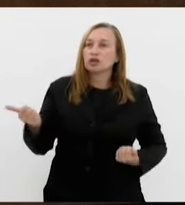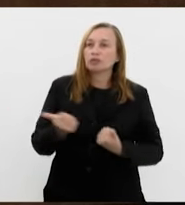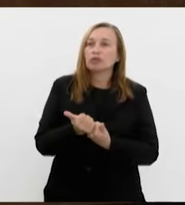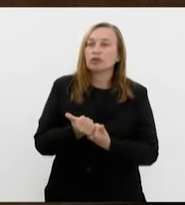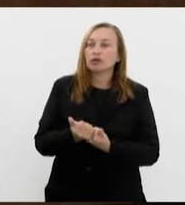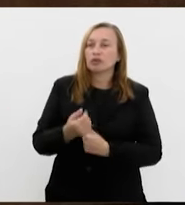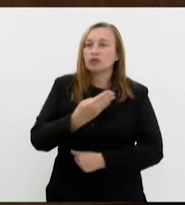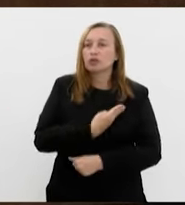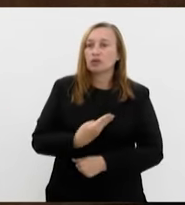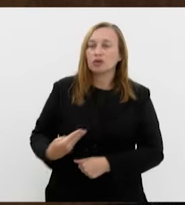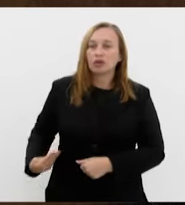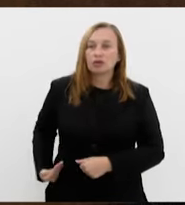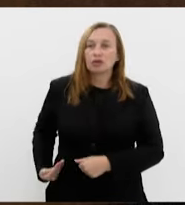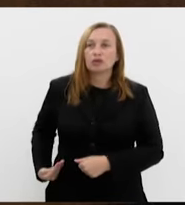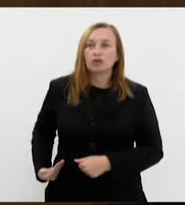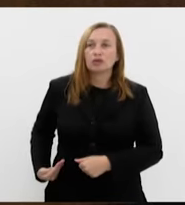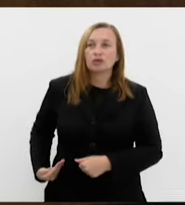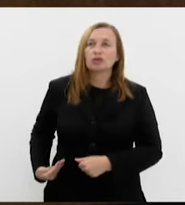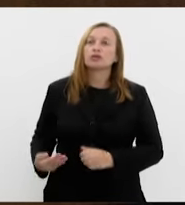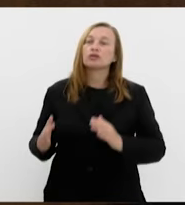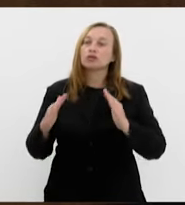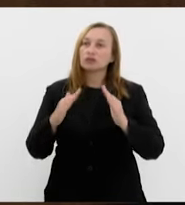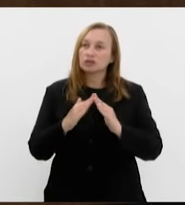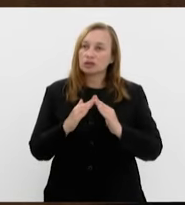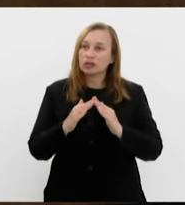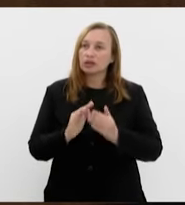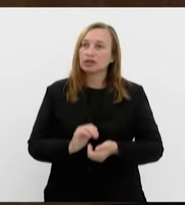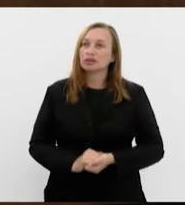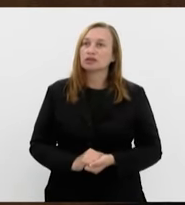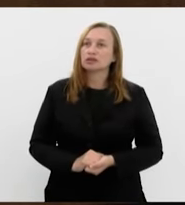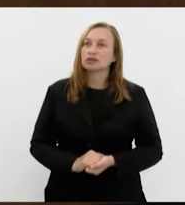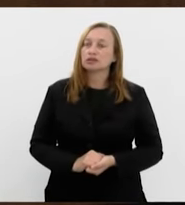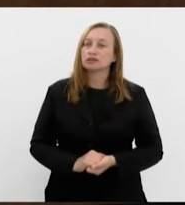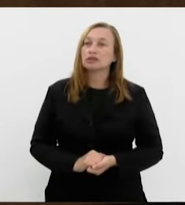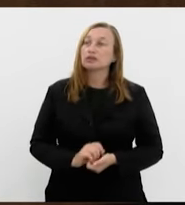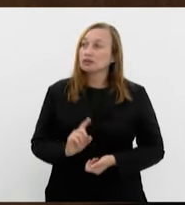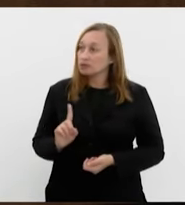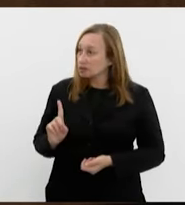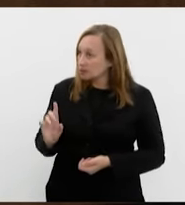ao governador nesta casa. Não é?